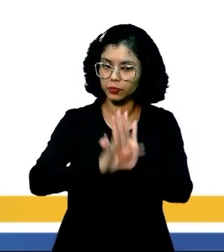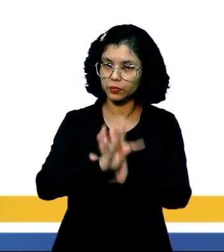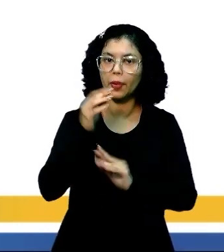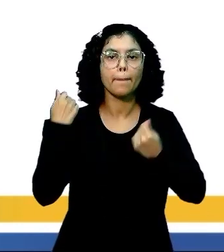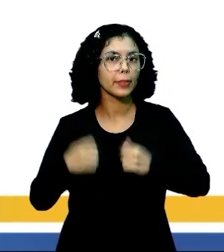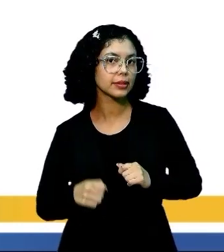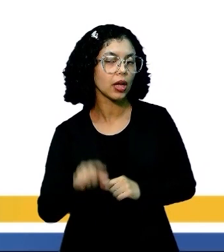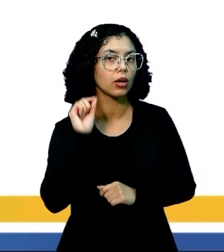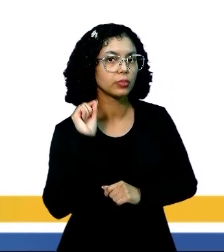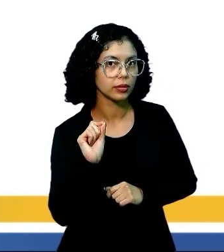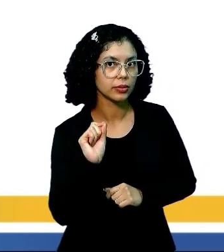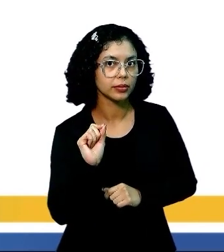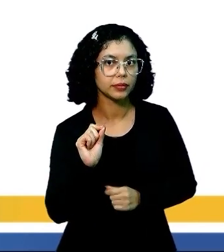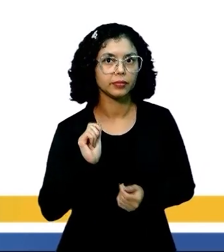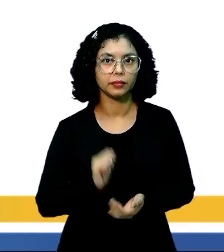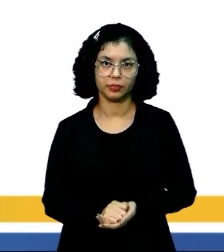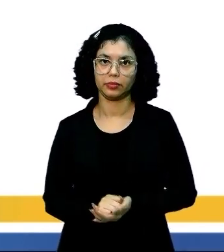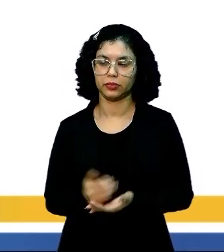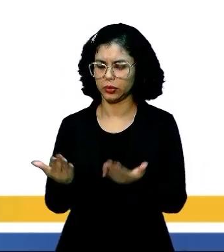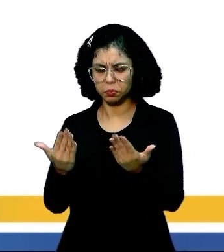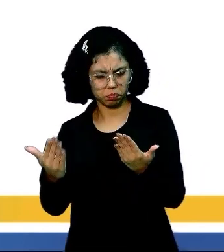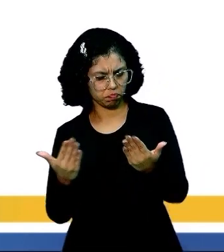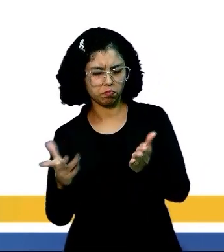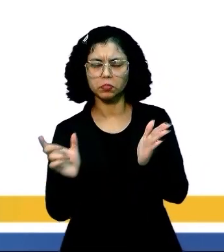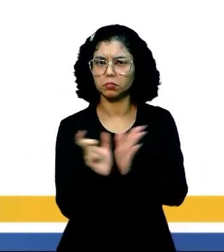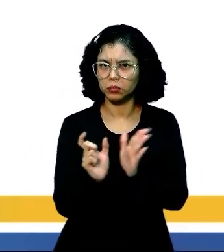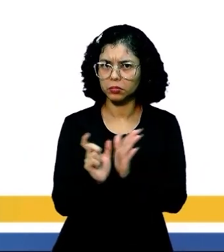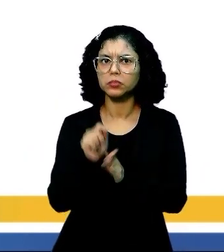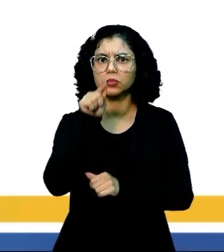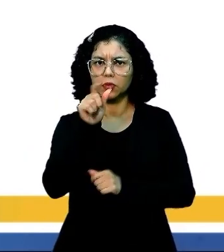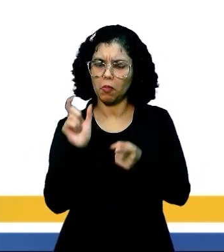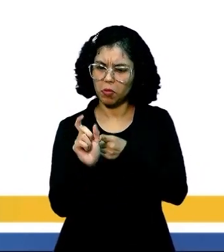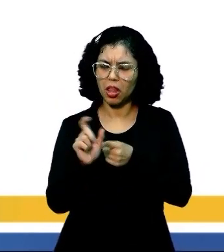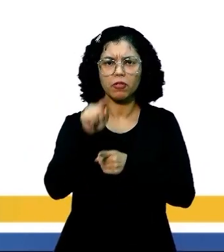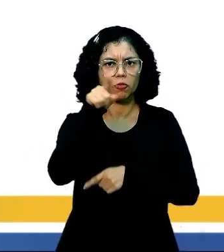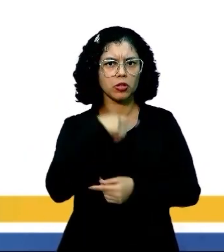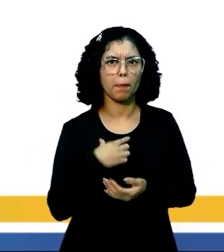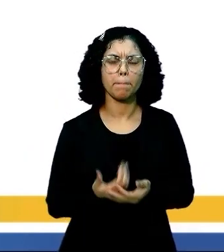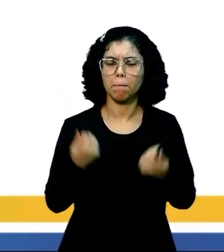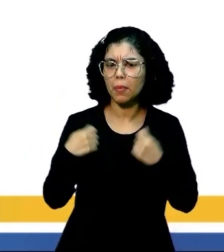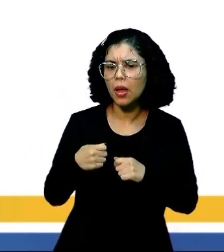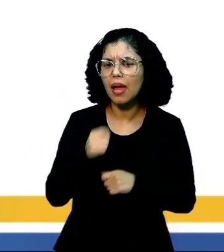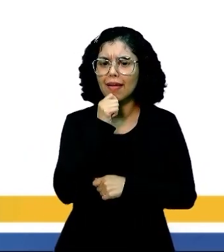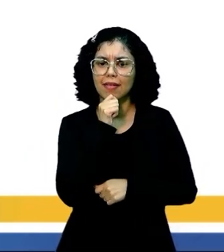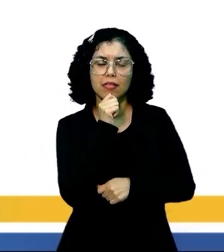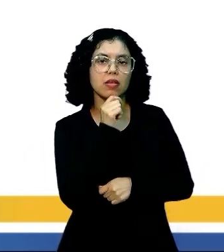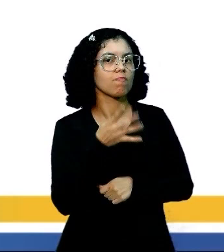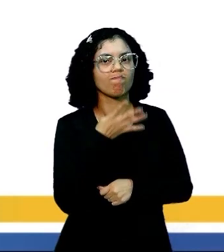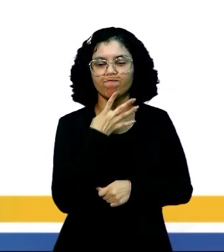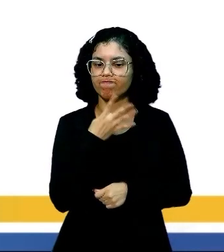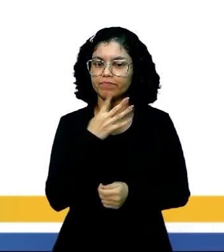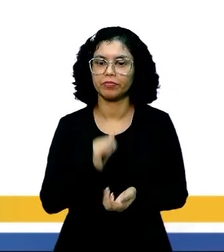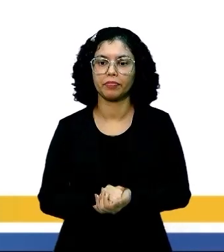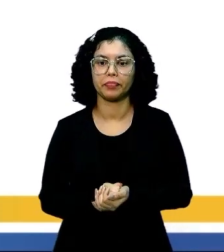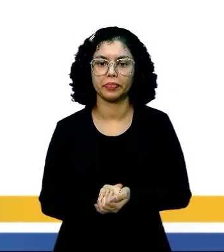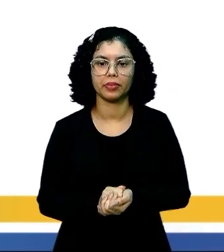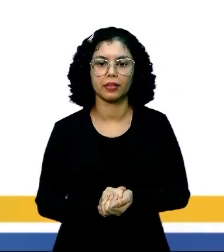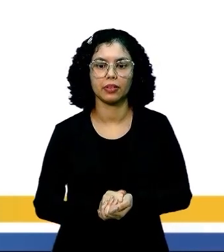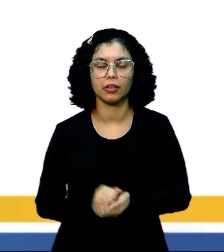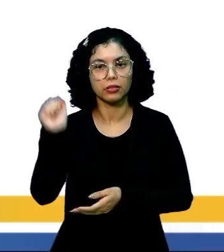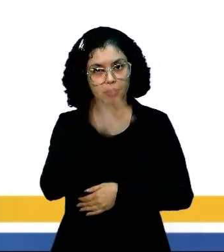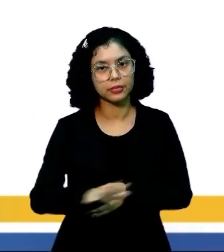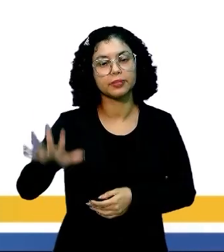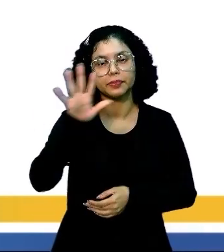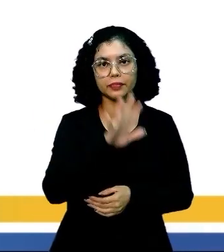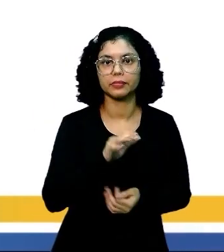precisa, às vezes, ali associar algumas palavras que você não conhece, né? Como orelha, como cambiar. Mas, no sentido geral,